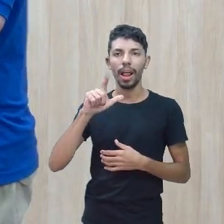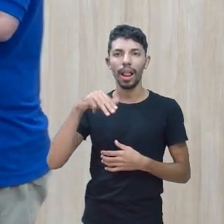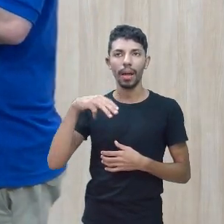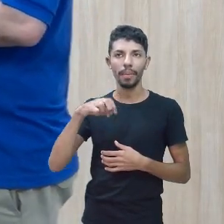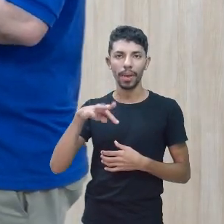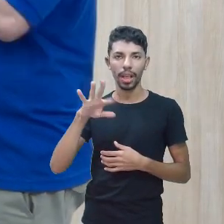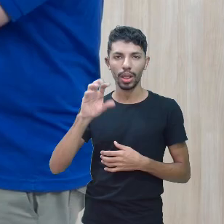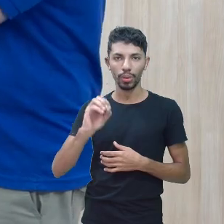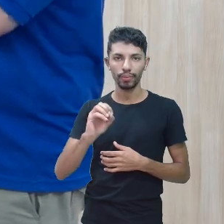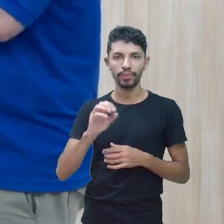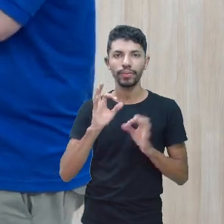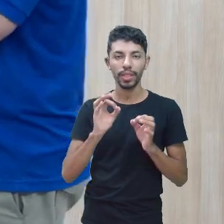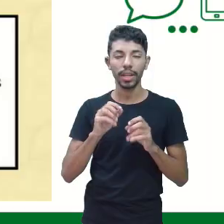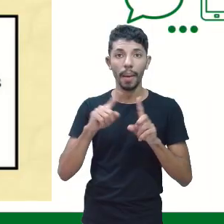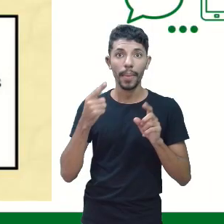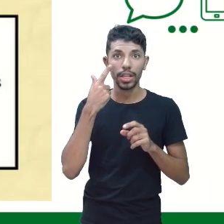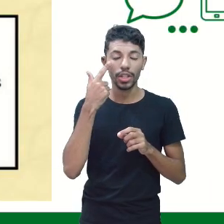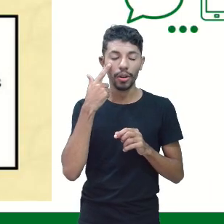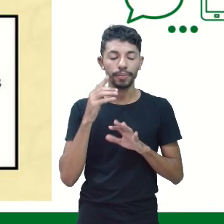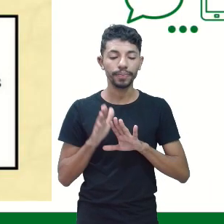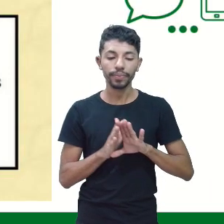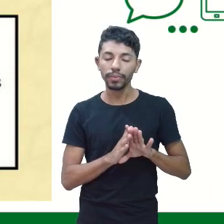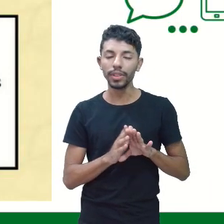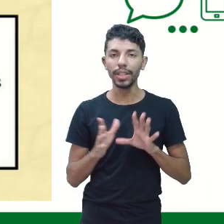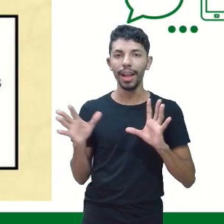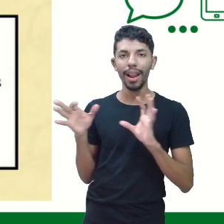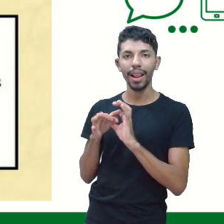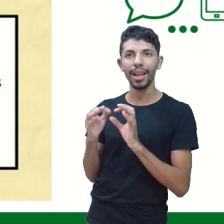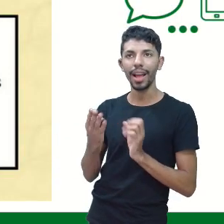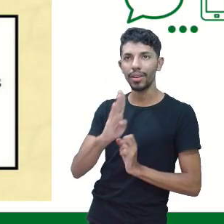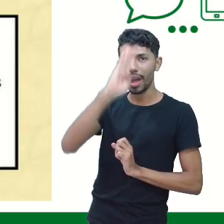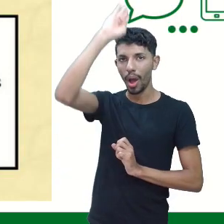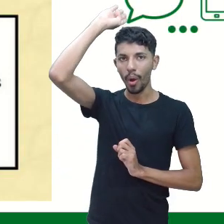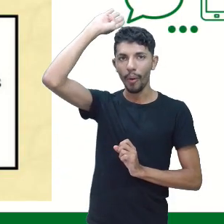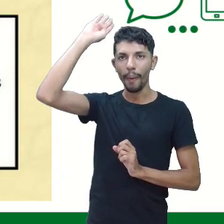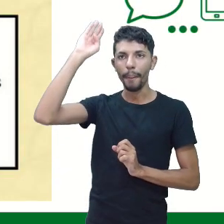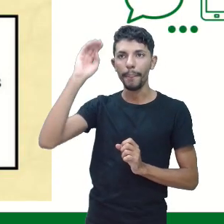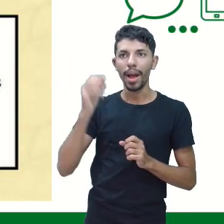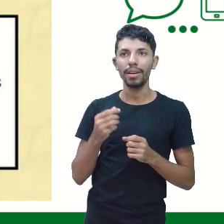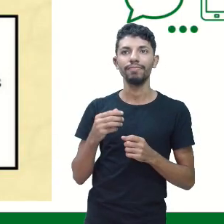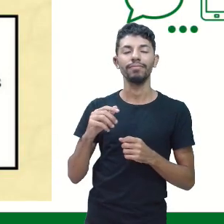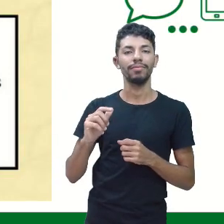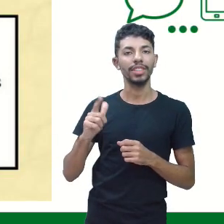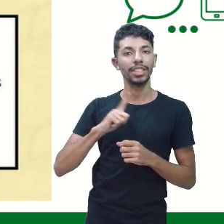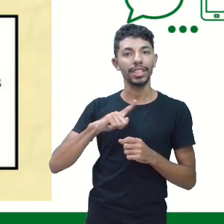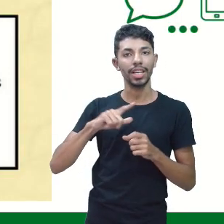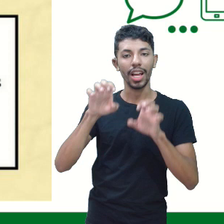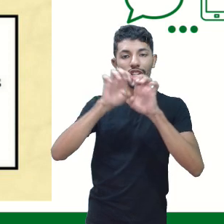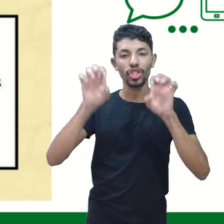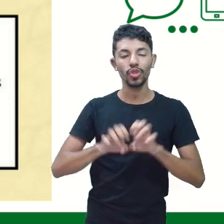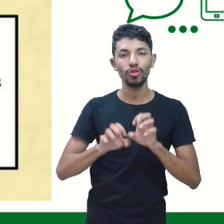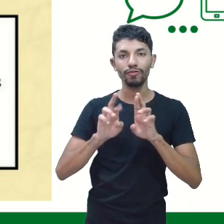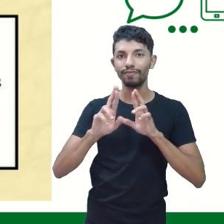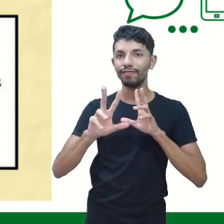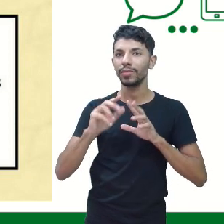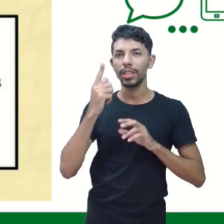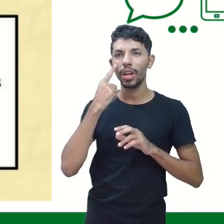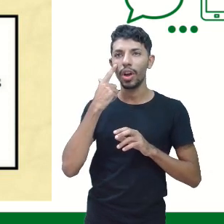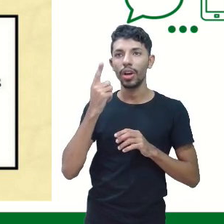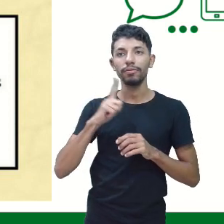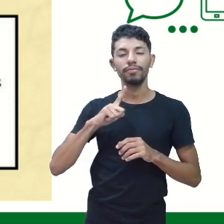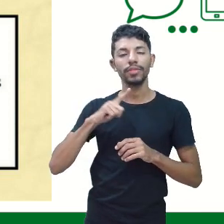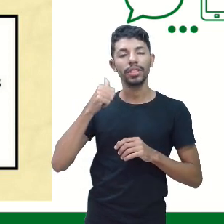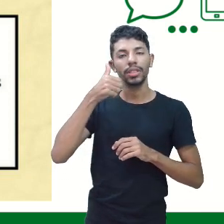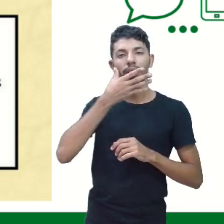Roma, a monarquia romana, ela tinha uma estrutura. Existia o rei em Roma ele tinha